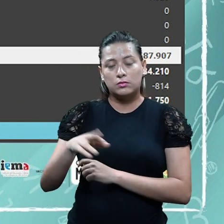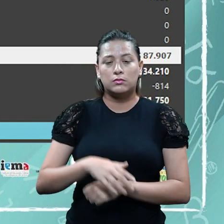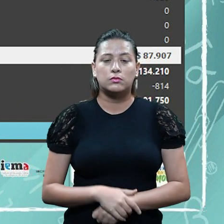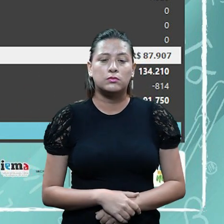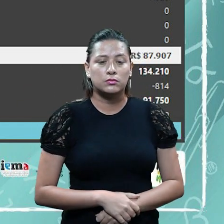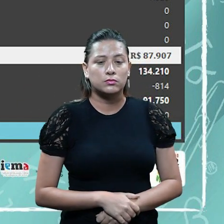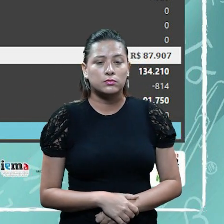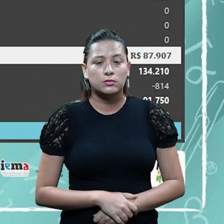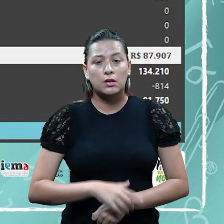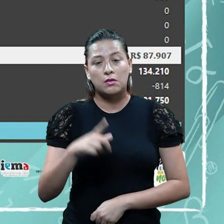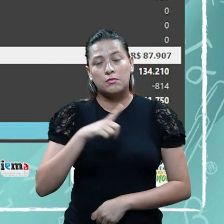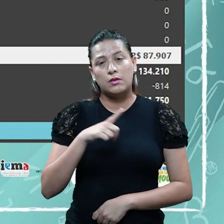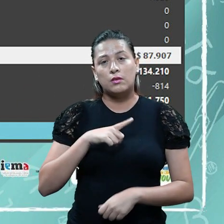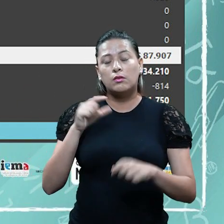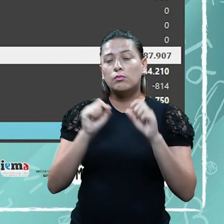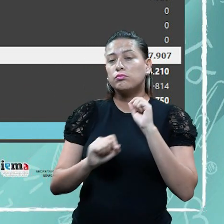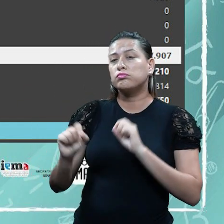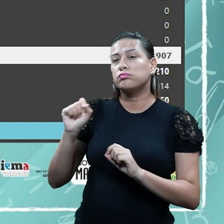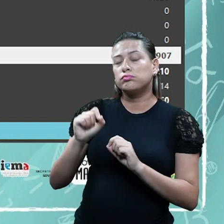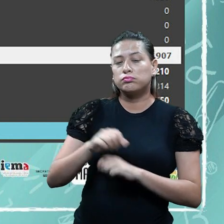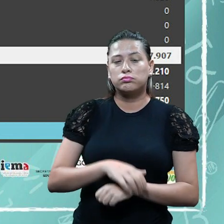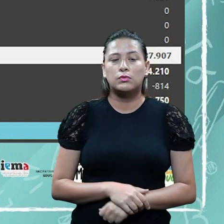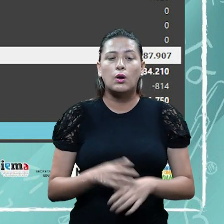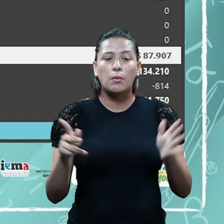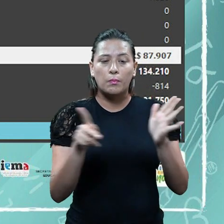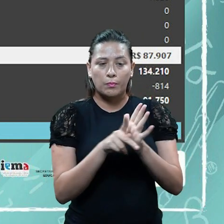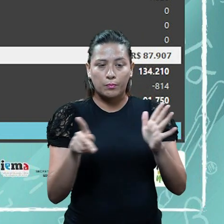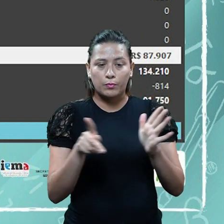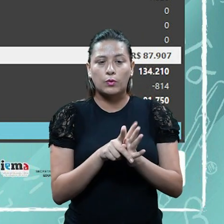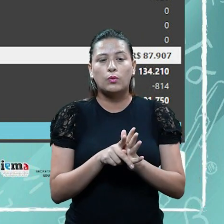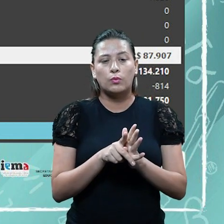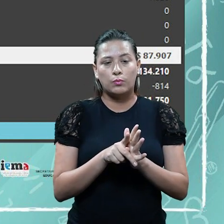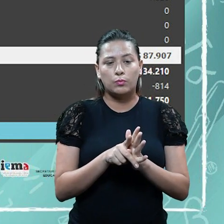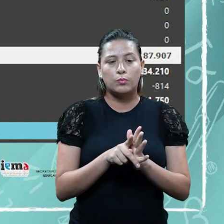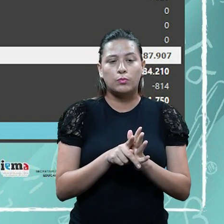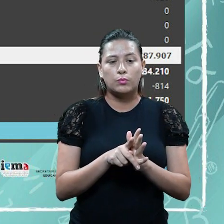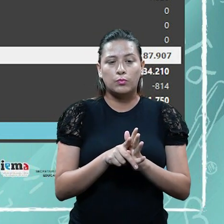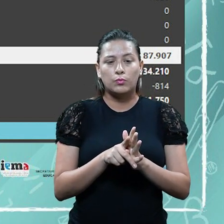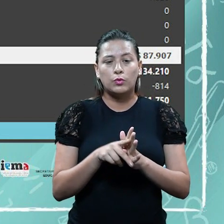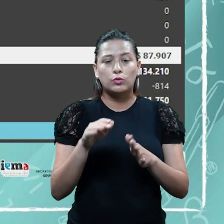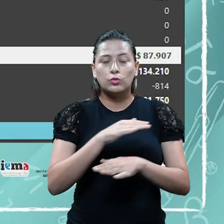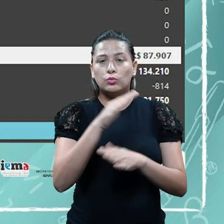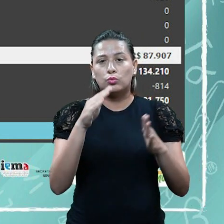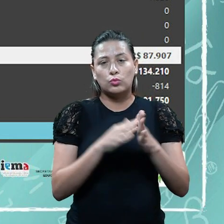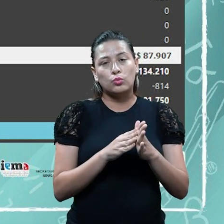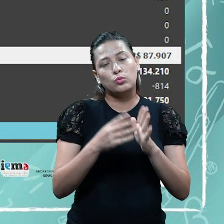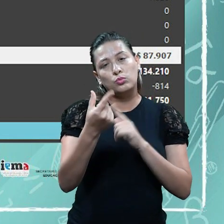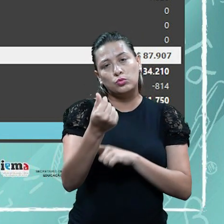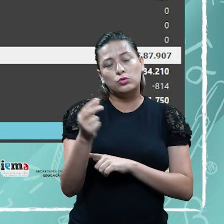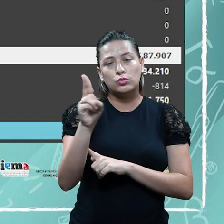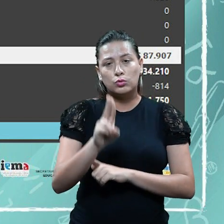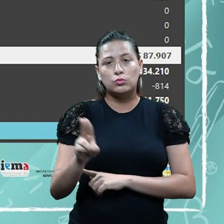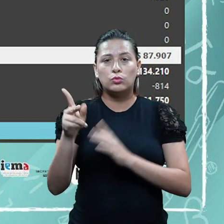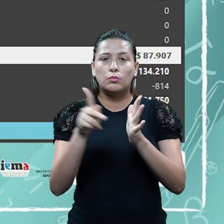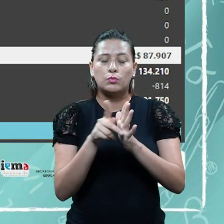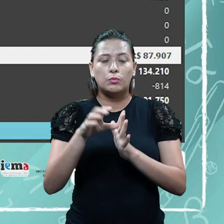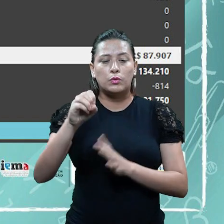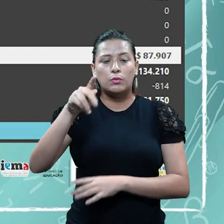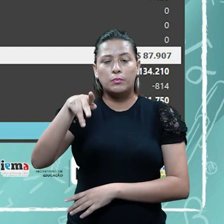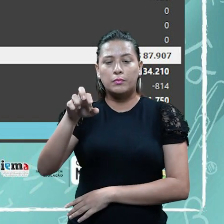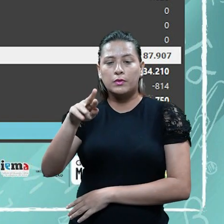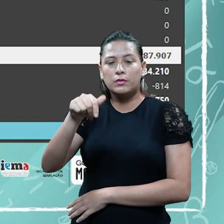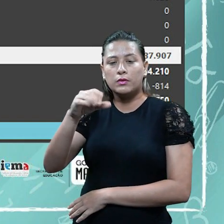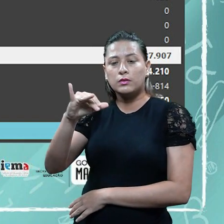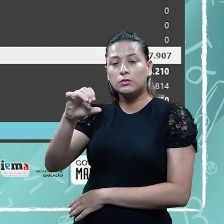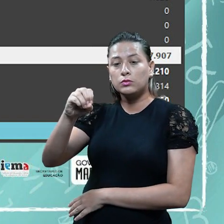No total, eu vou pegar o quê? O total dos custos operacionais. Fazendo toda essa equação, nós vamos ter um lucro